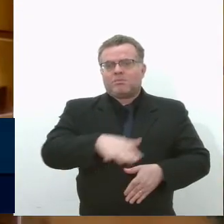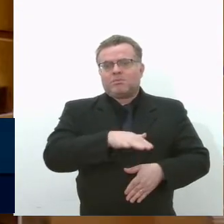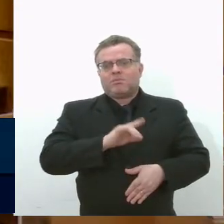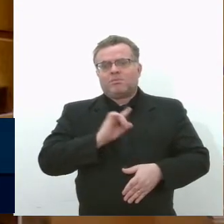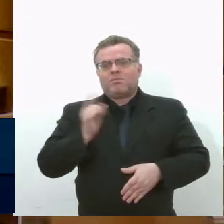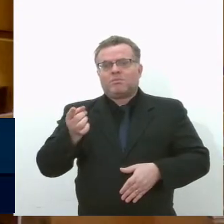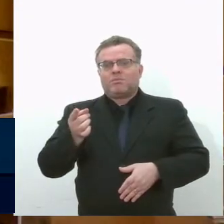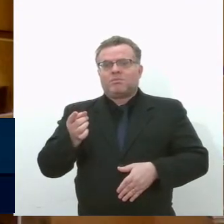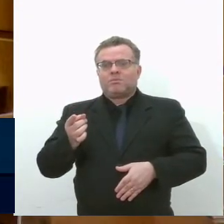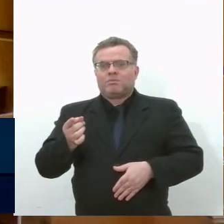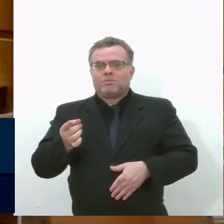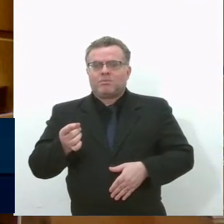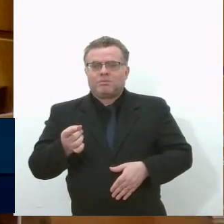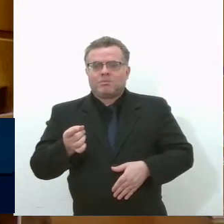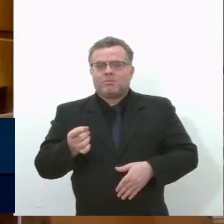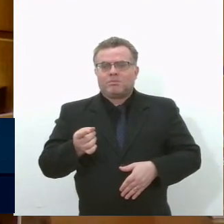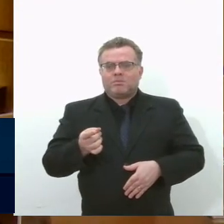cobrar.